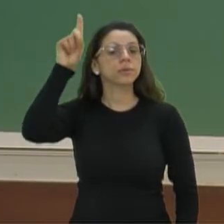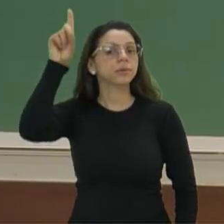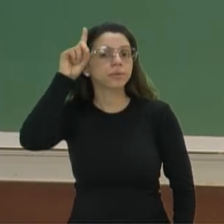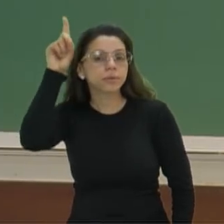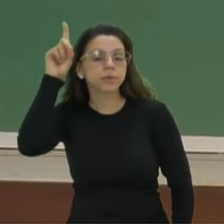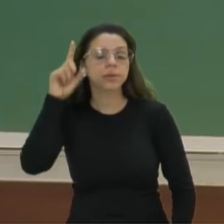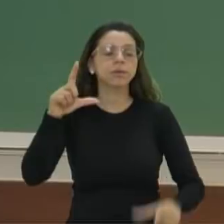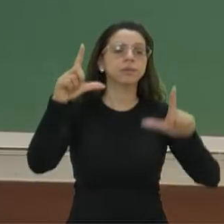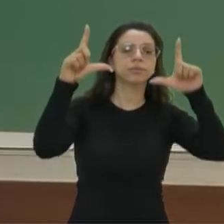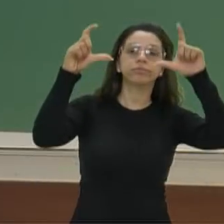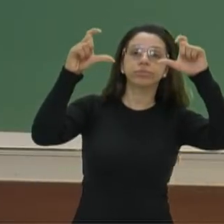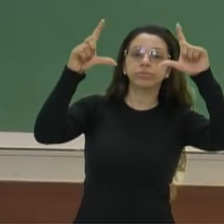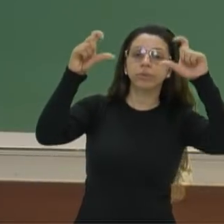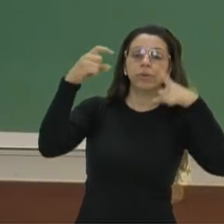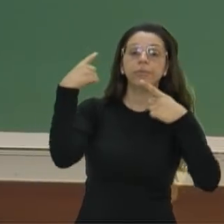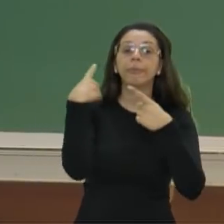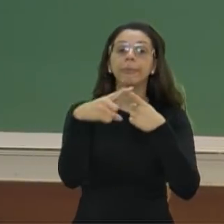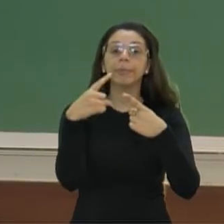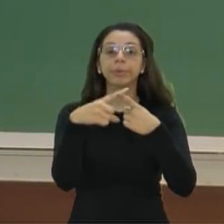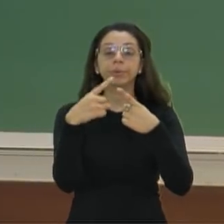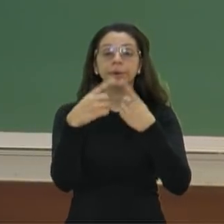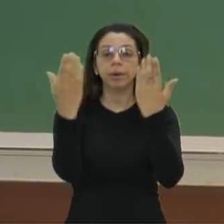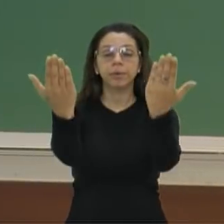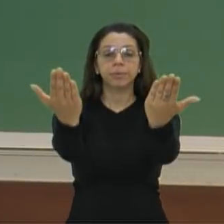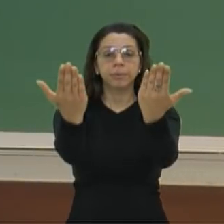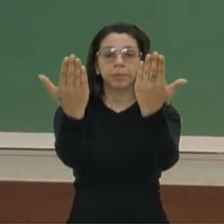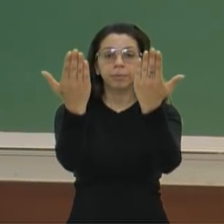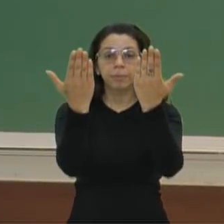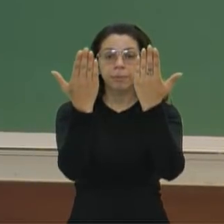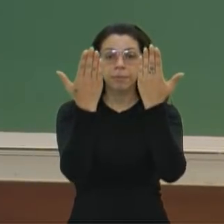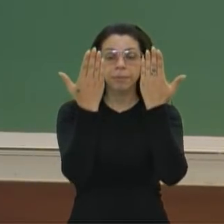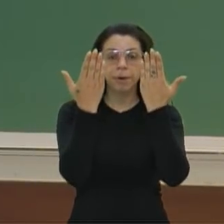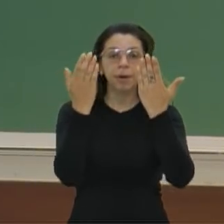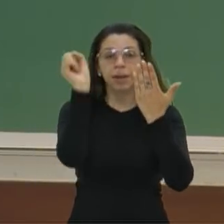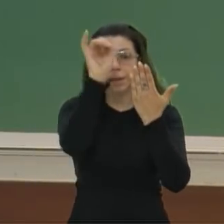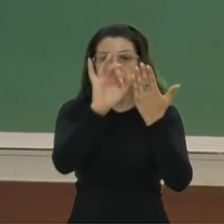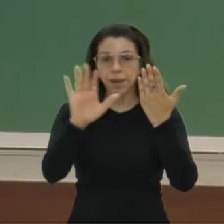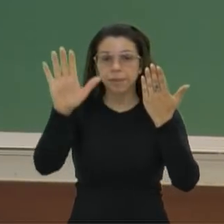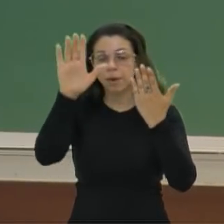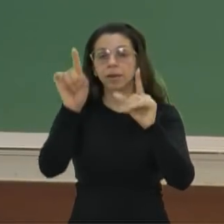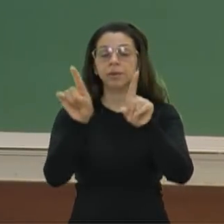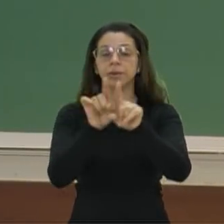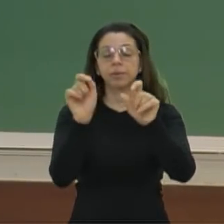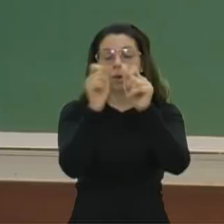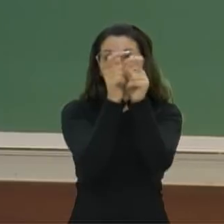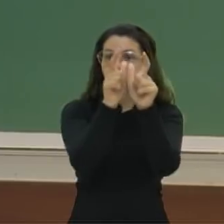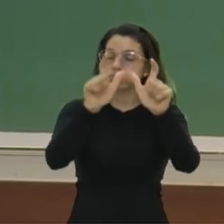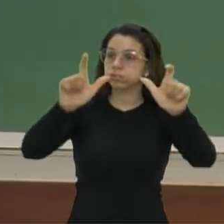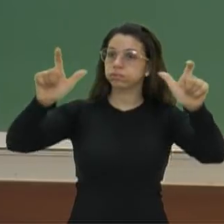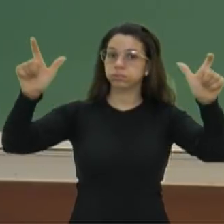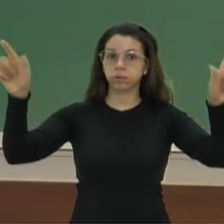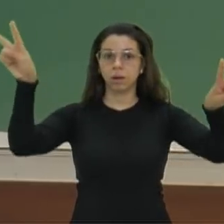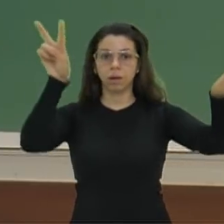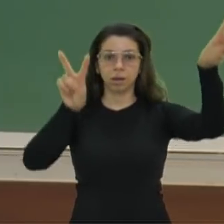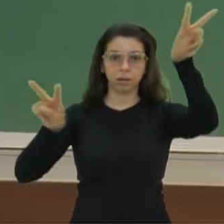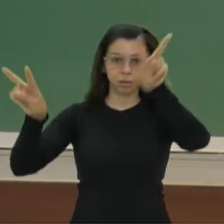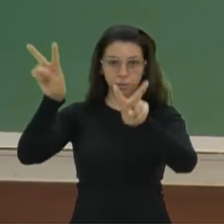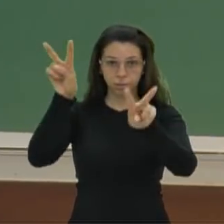na fotografia, porque elas vão trazer a imagem mais de perto, pegar um grande espaço do